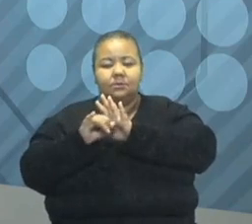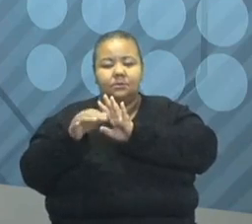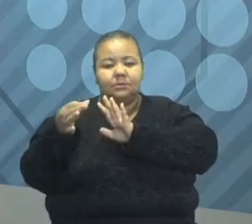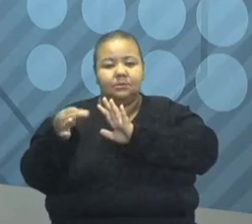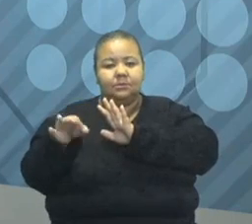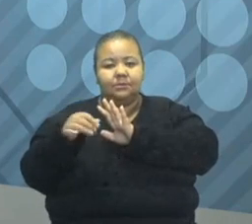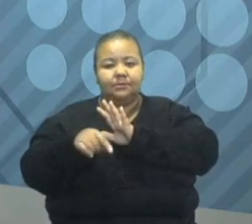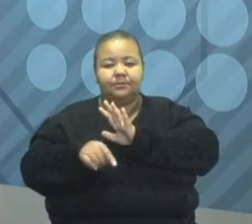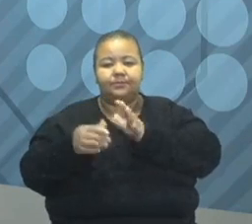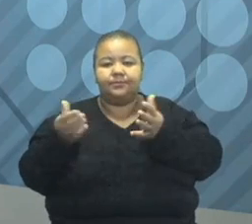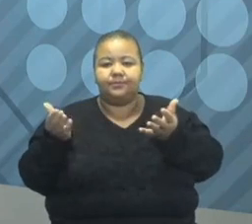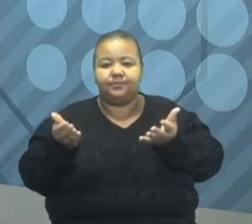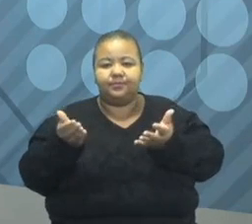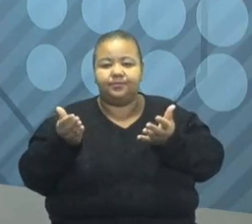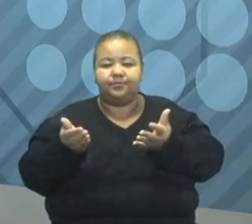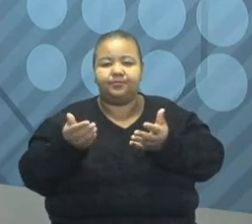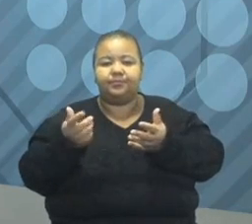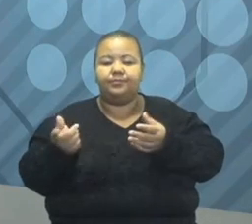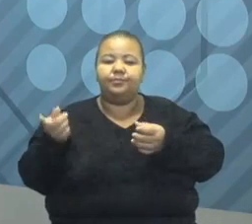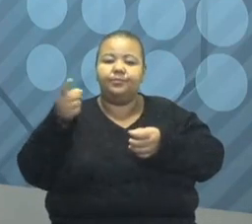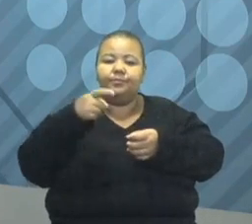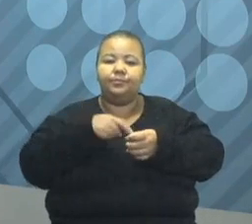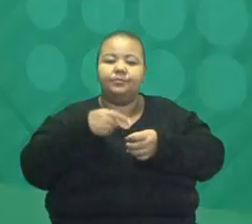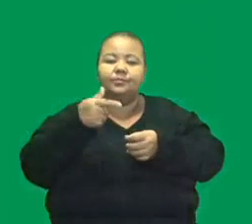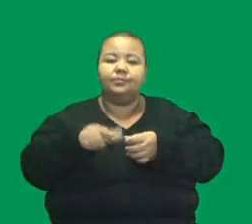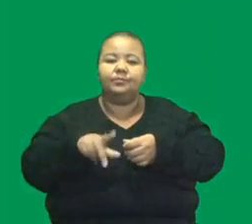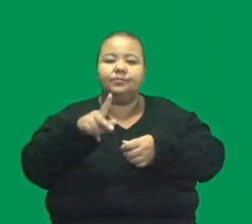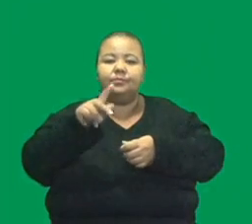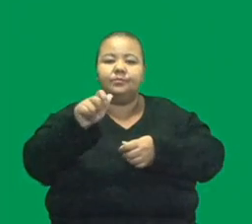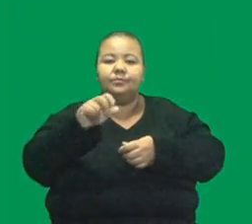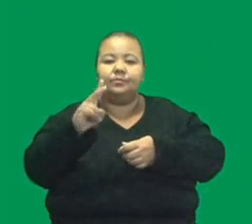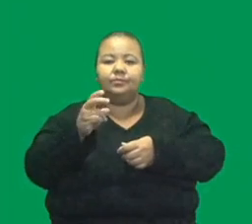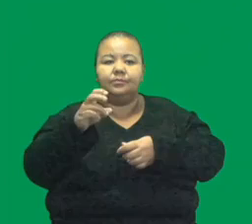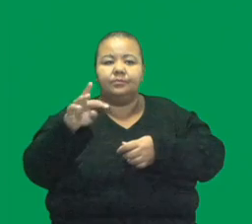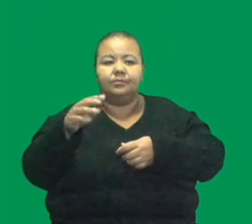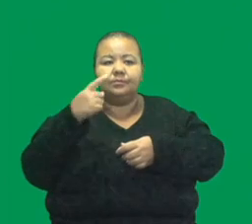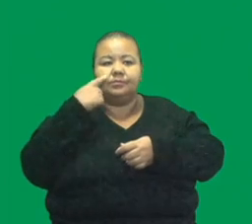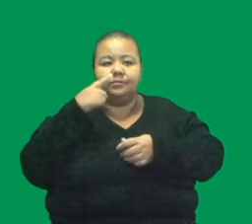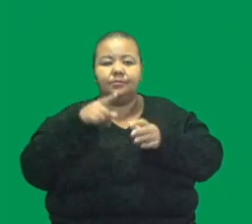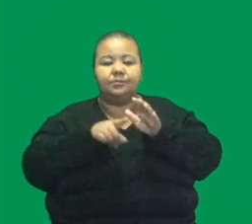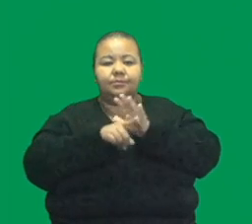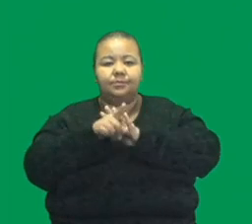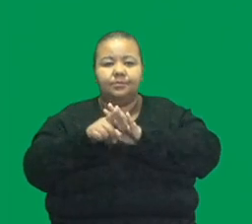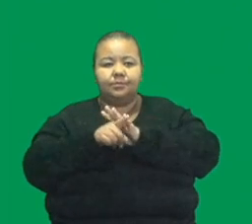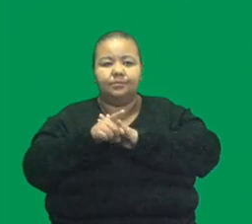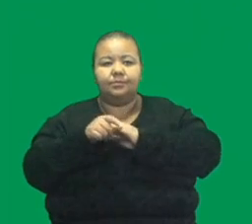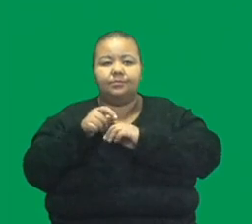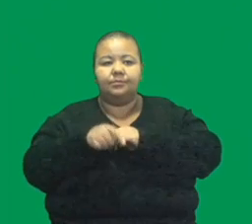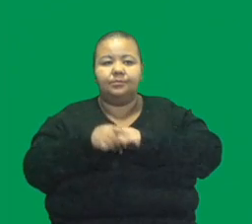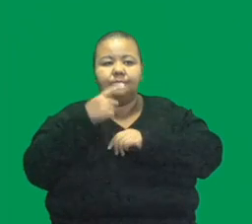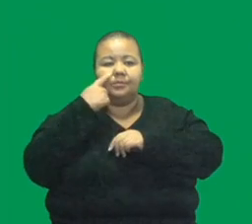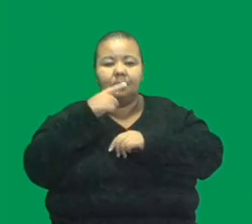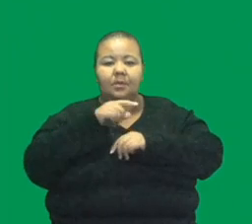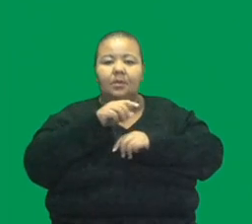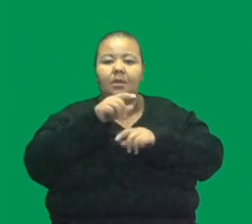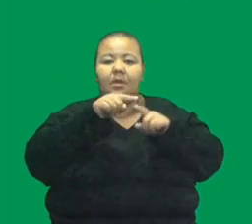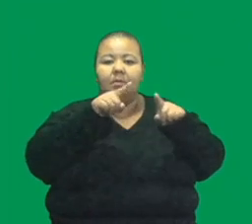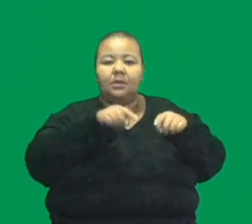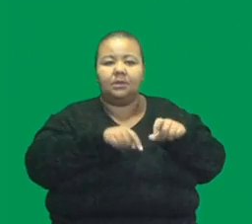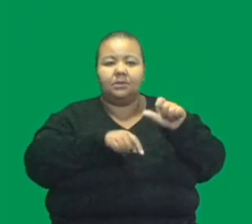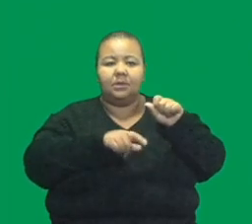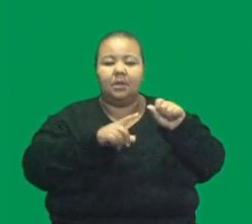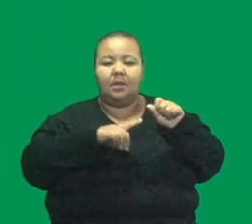certo? Agora, a gente vai voltar novamente lá no Kahoot, mas veja a pergunta inicialmente. A matriz A, ela